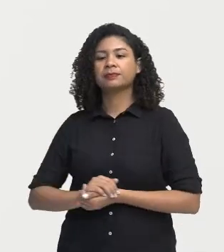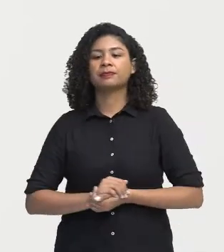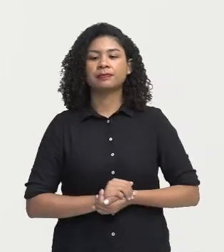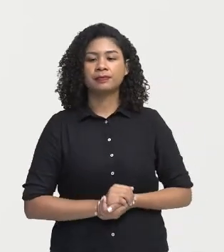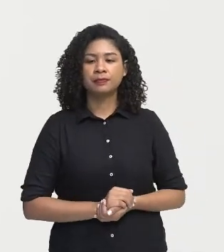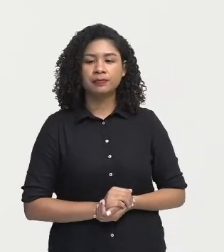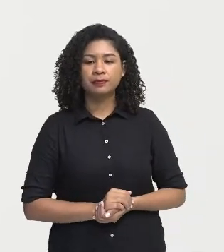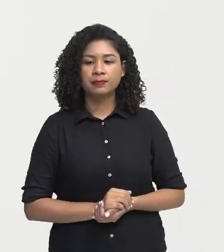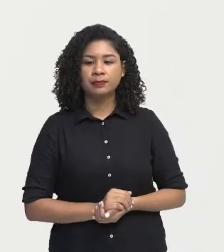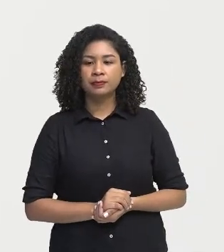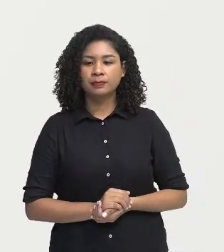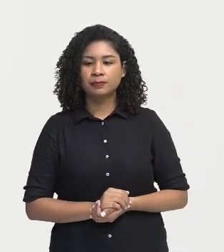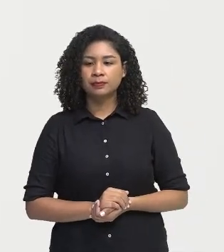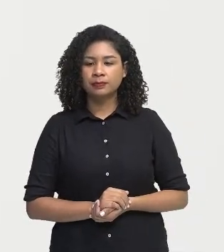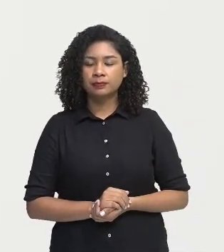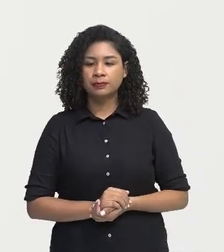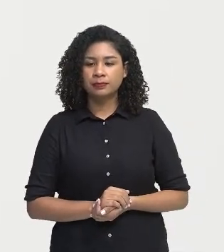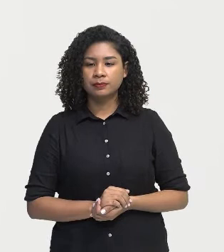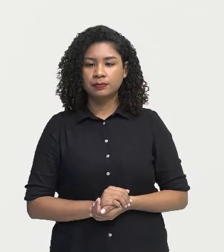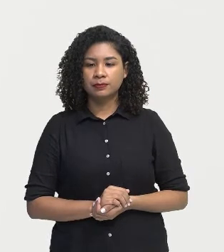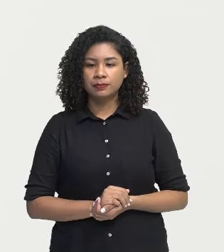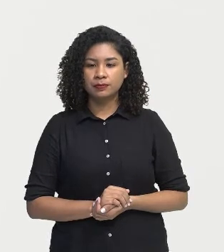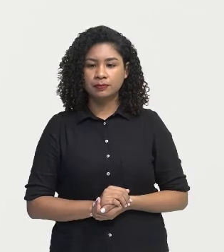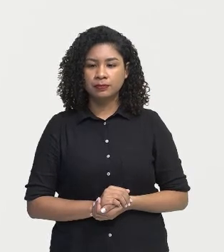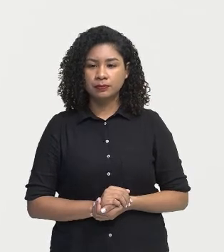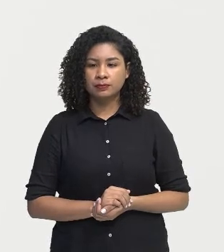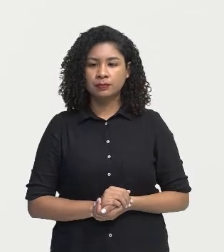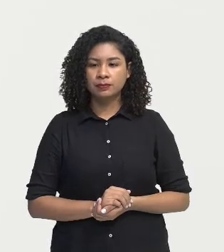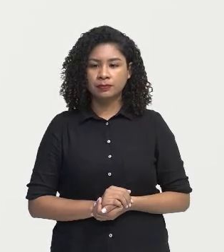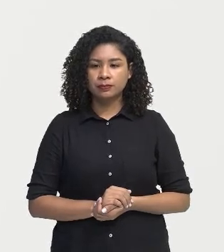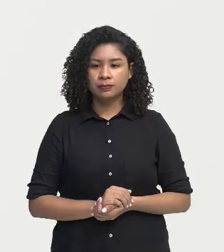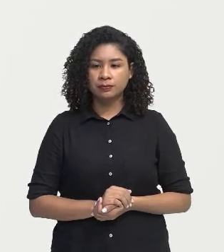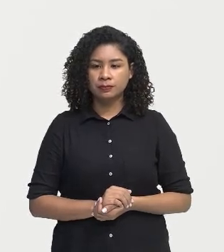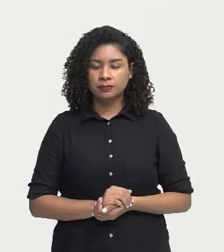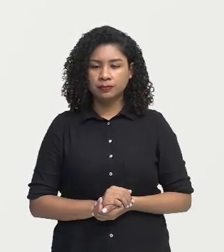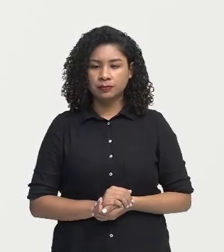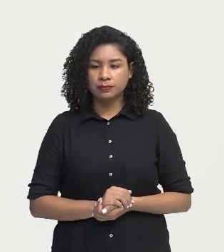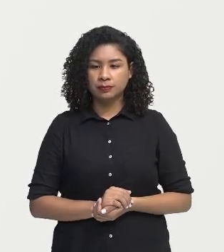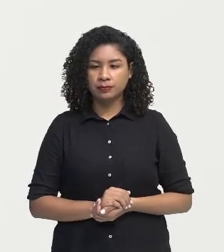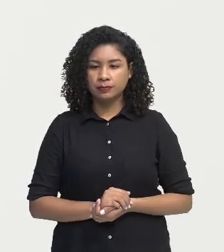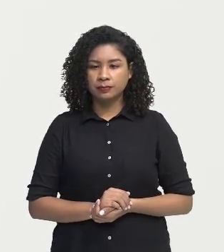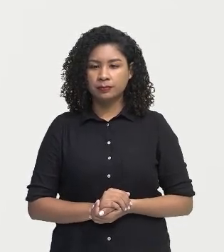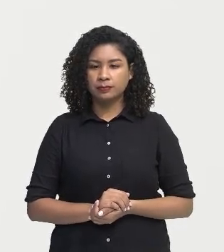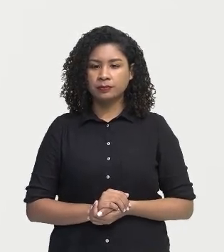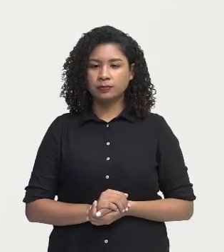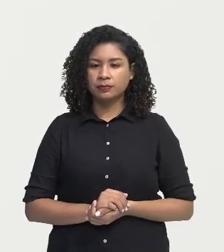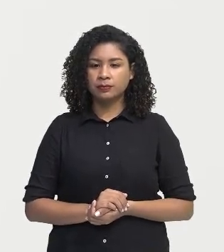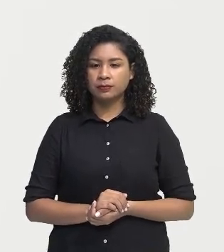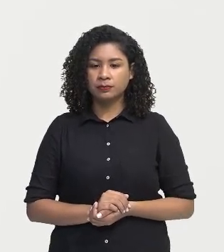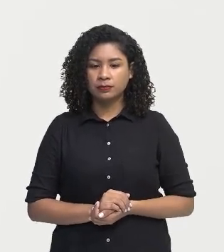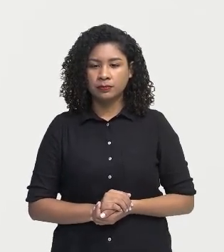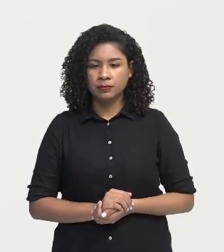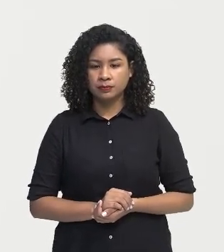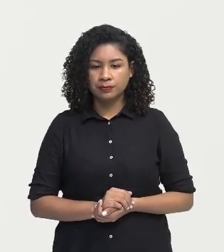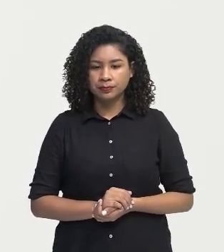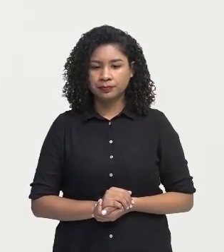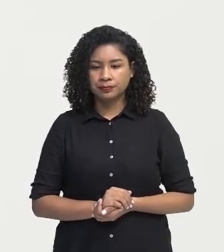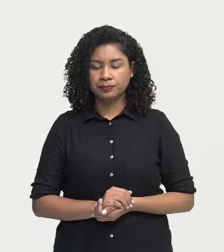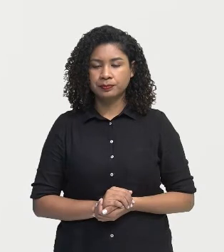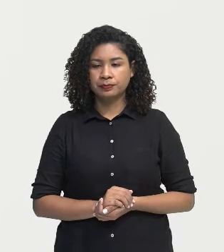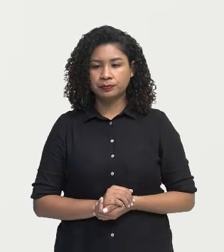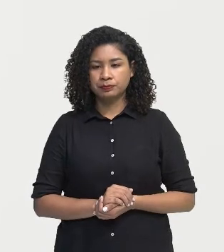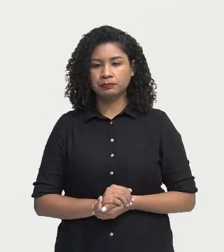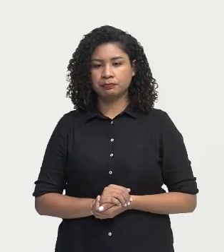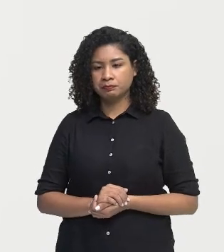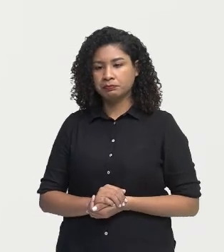são achatadas e elas também são levemente curvadas, como a gente observa aqui na imagem. Uma das funções do